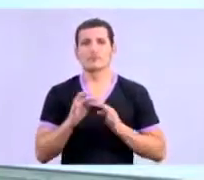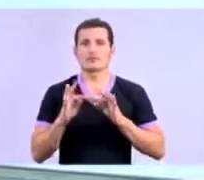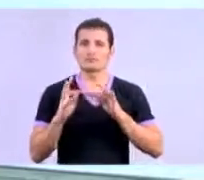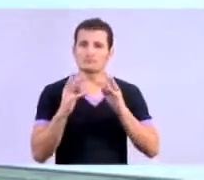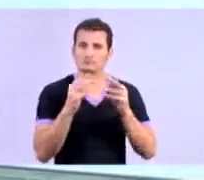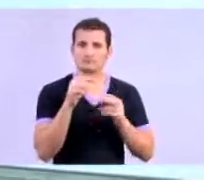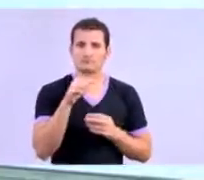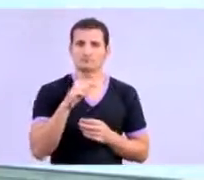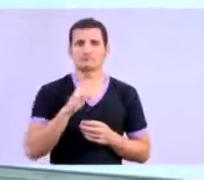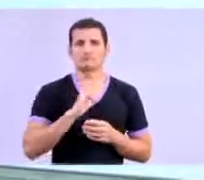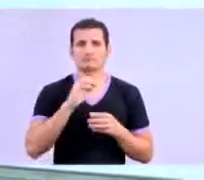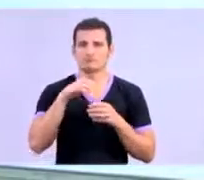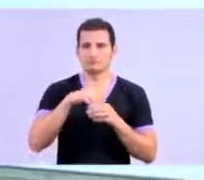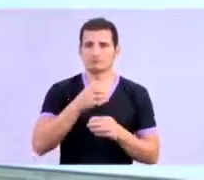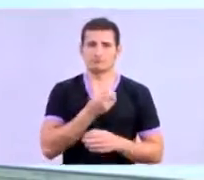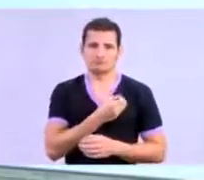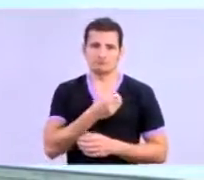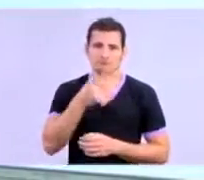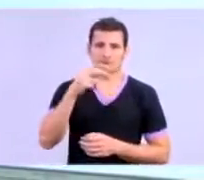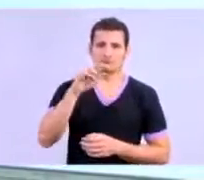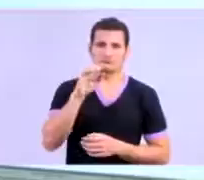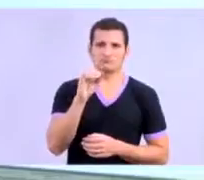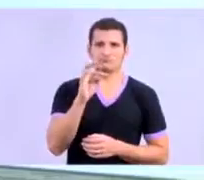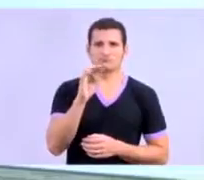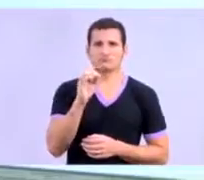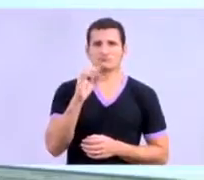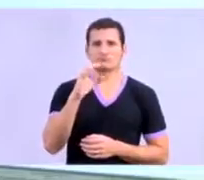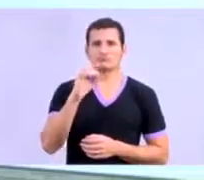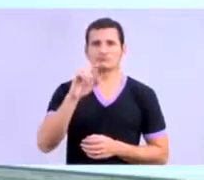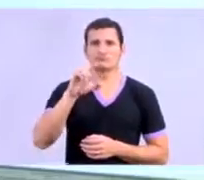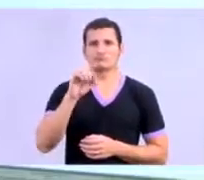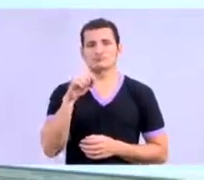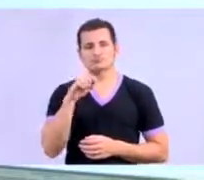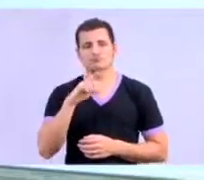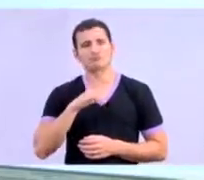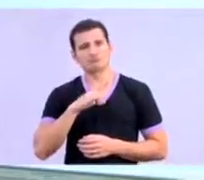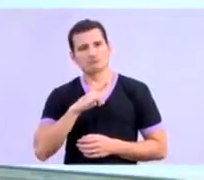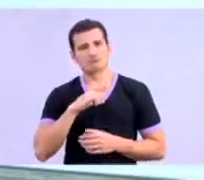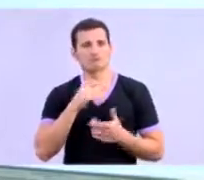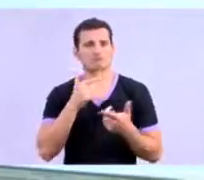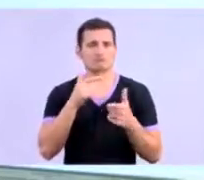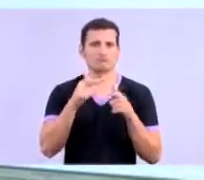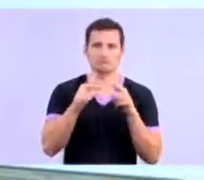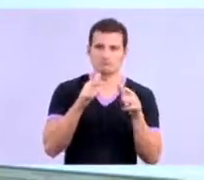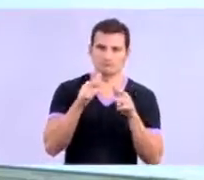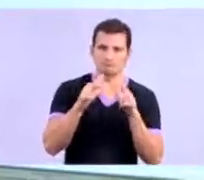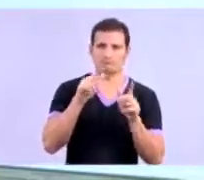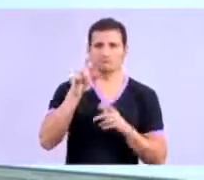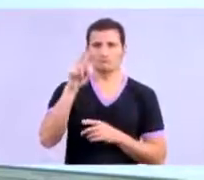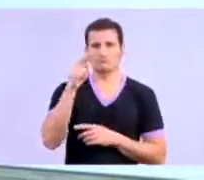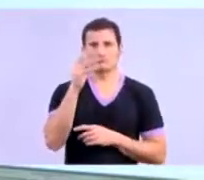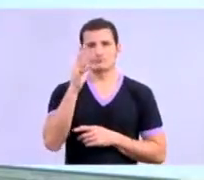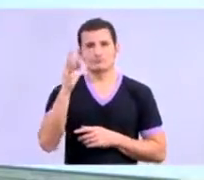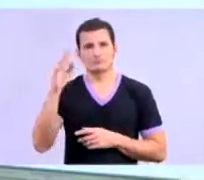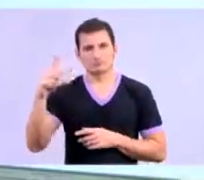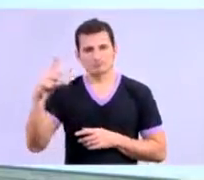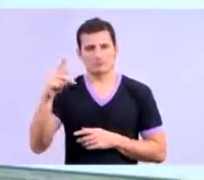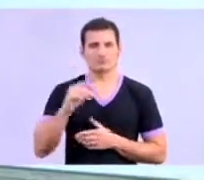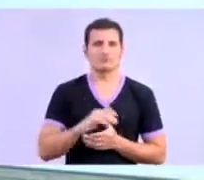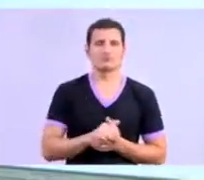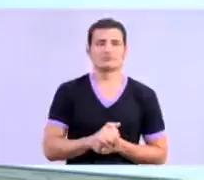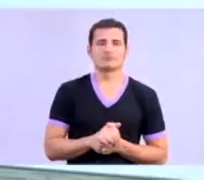protocolos, né, que estão atrelados a serviços. Serviços de HTTP, servidor